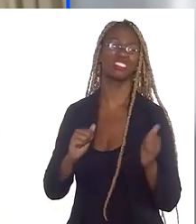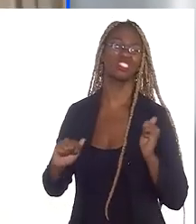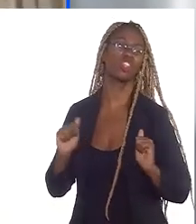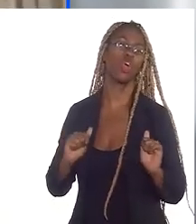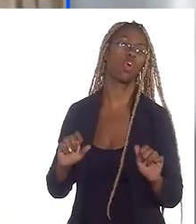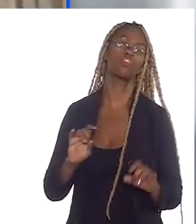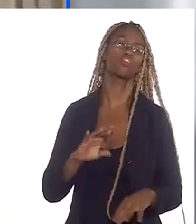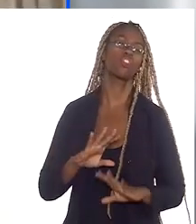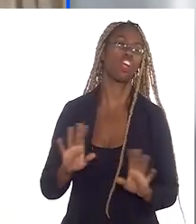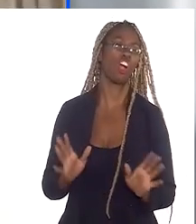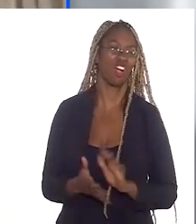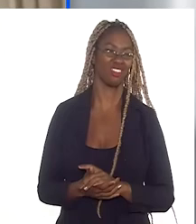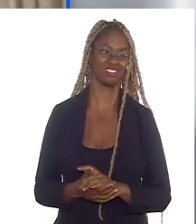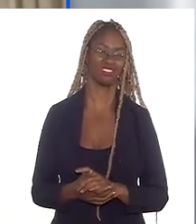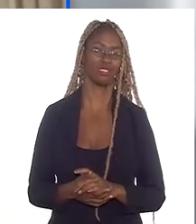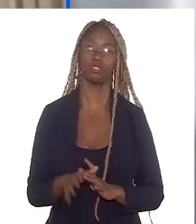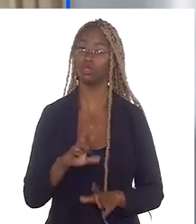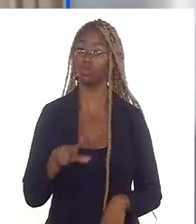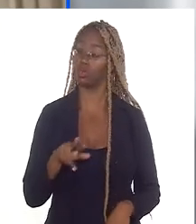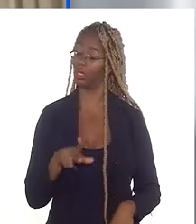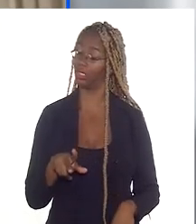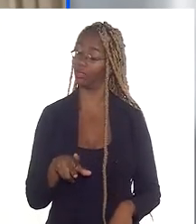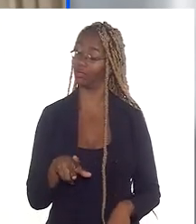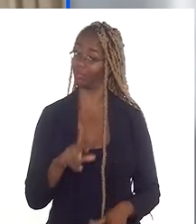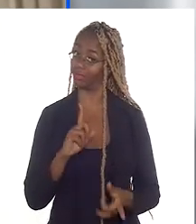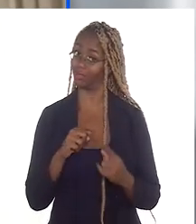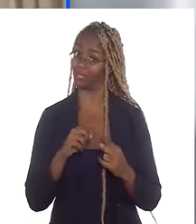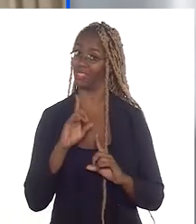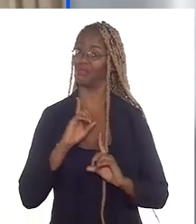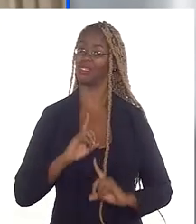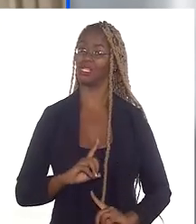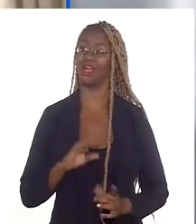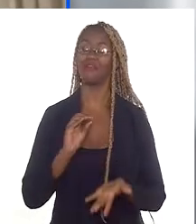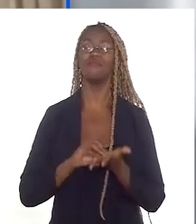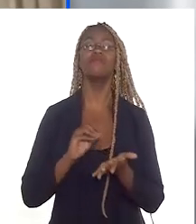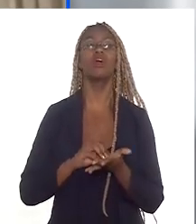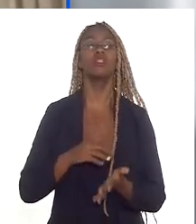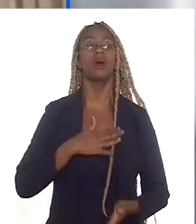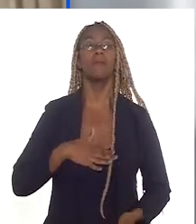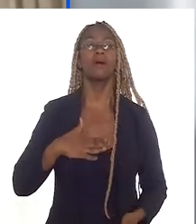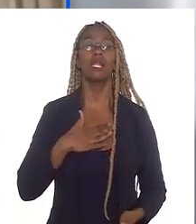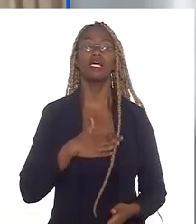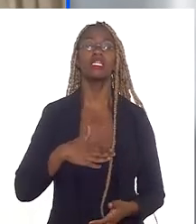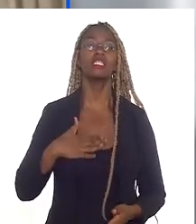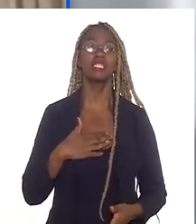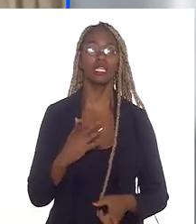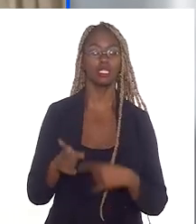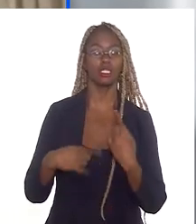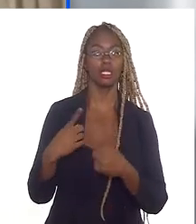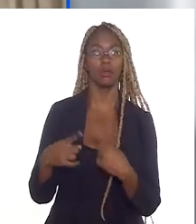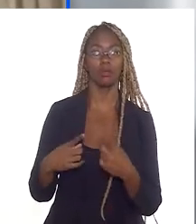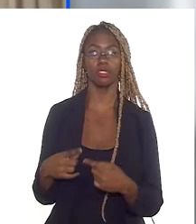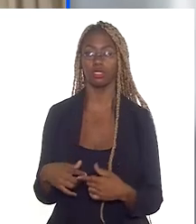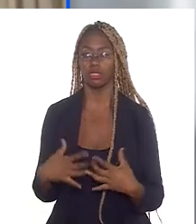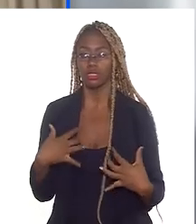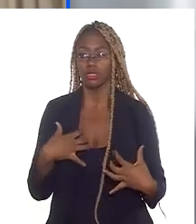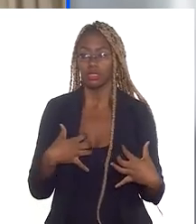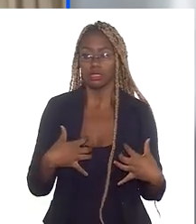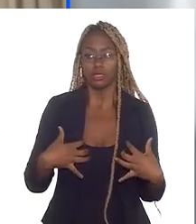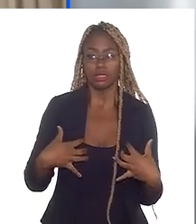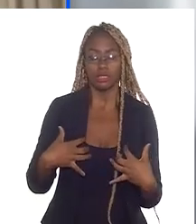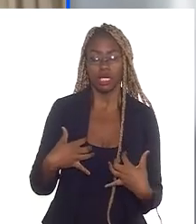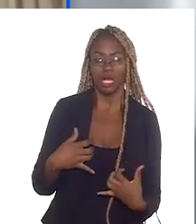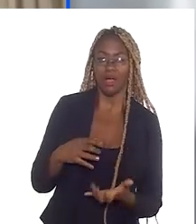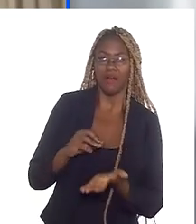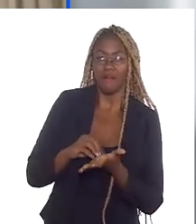acham não só estou ansiosa e é um sintoma de depressão essa ausência de prazer e depois vai caminhando